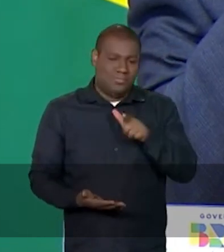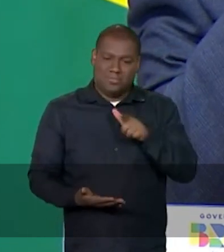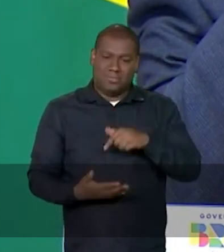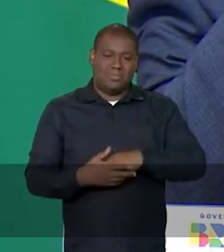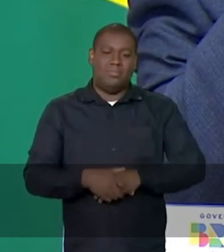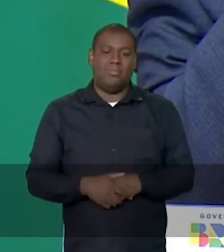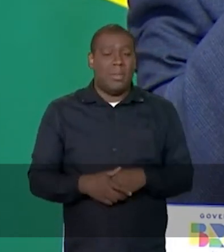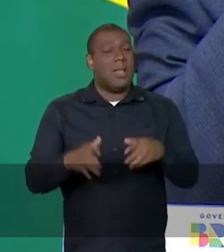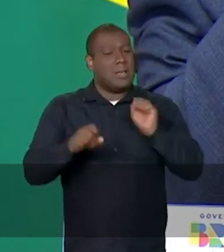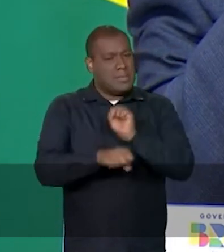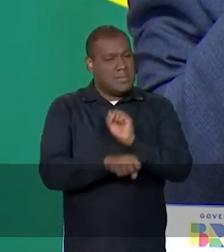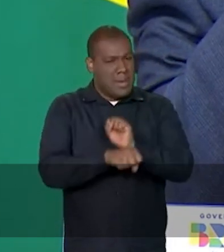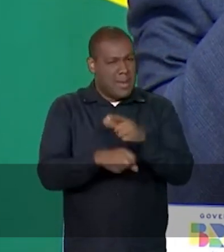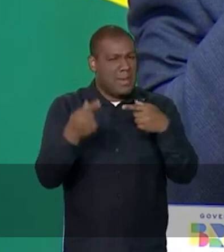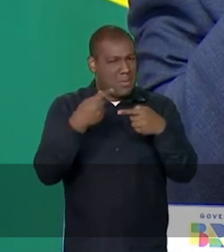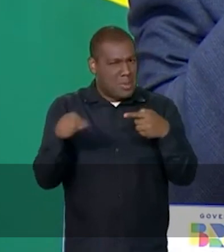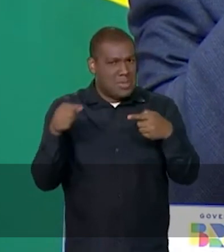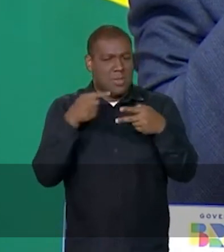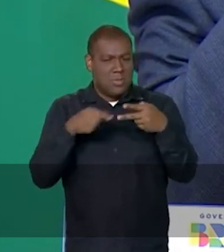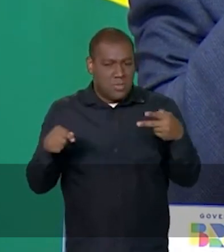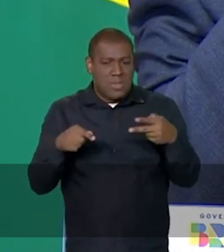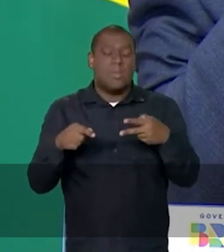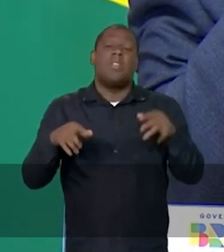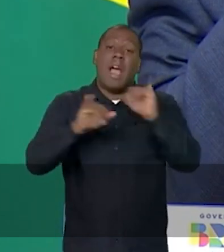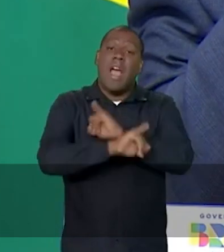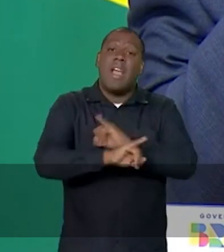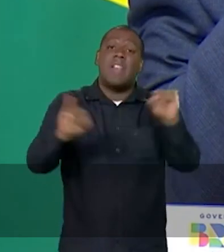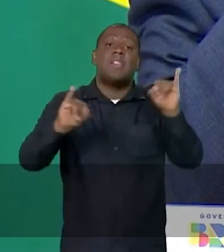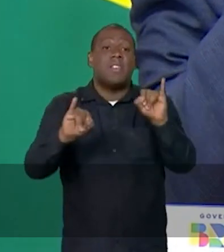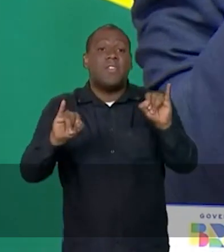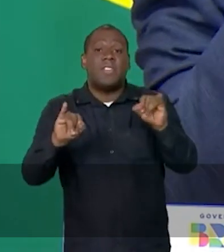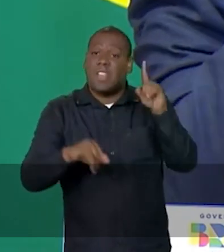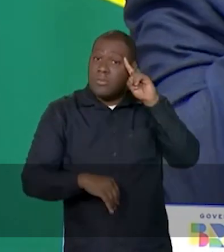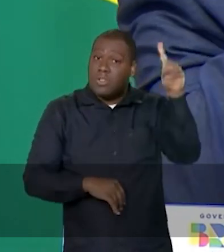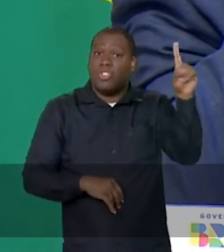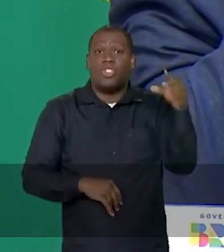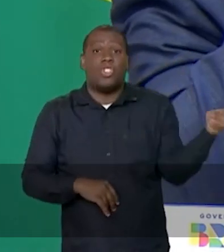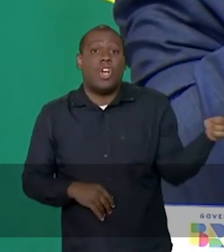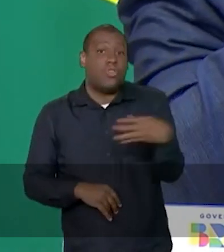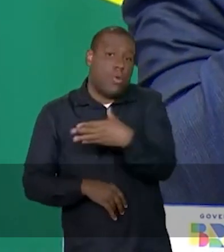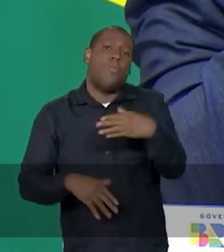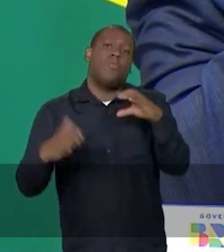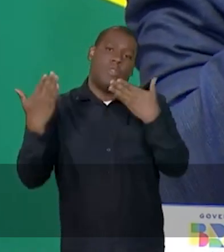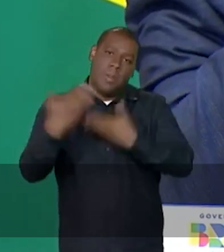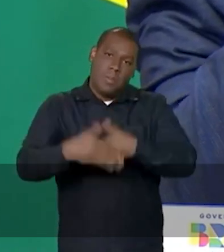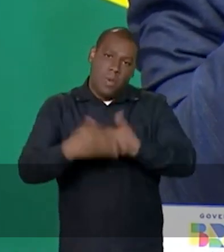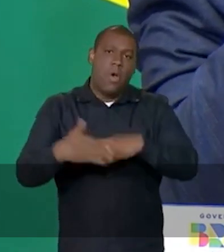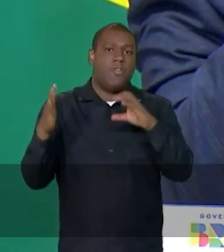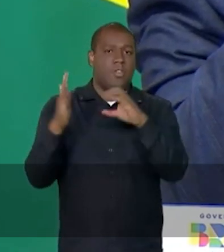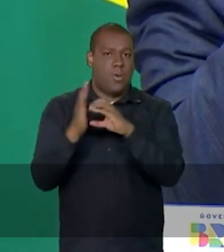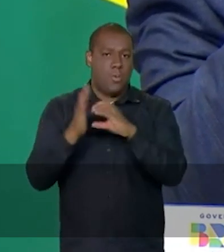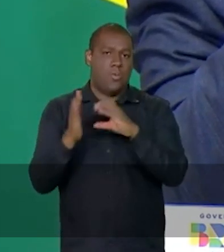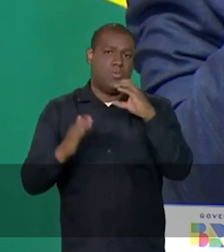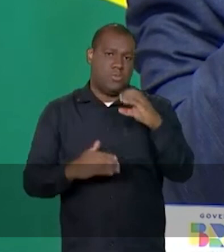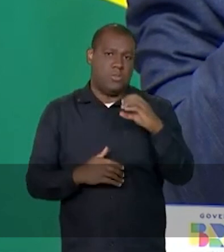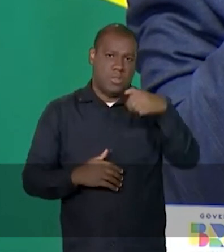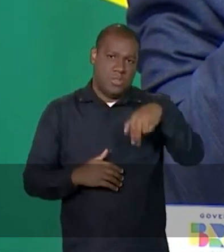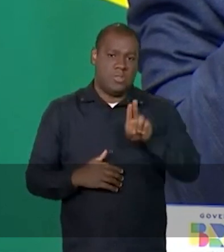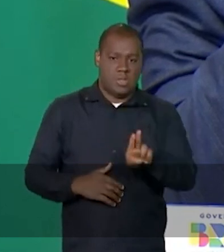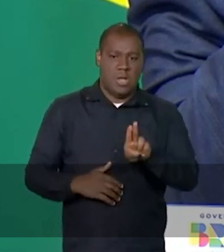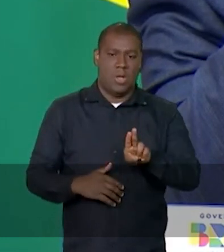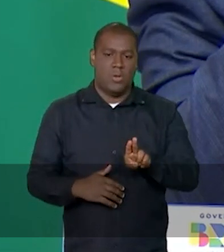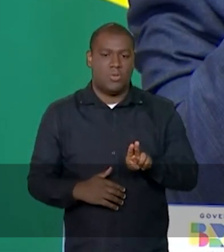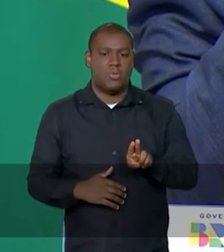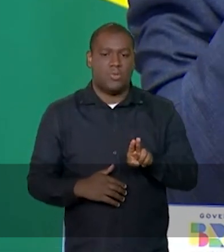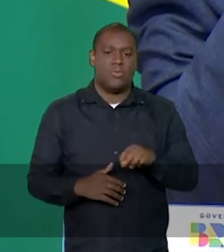já, para todos os candidatos, divulgar a nova data, assim que a gente consiga resolver todas as questões logísticas envolvidas na realização dessa